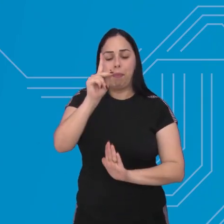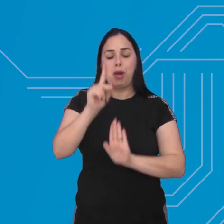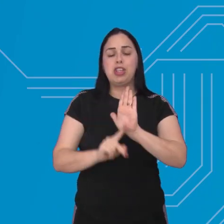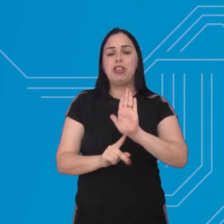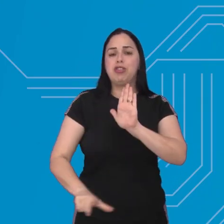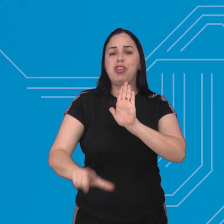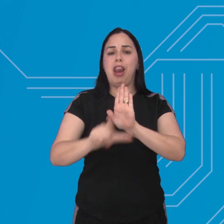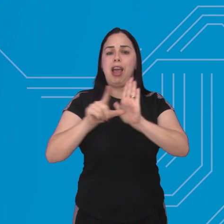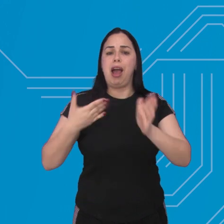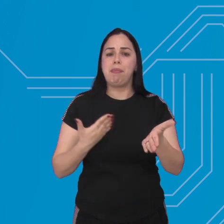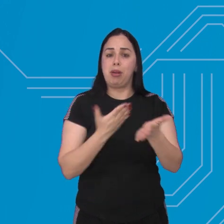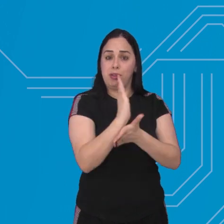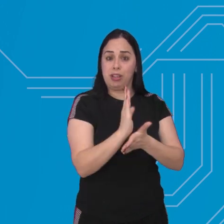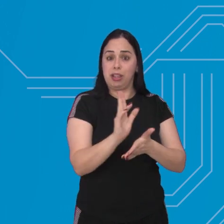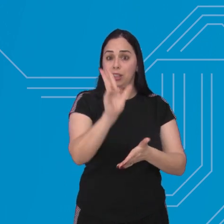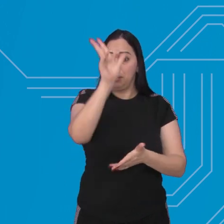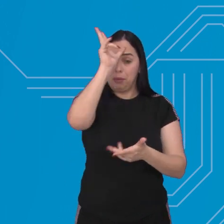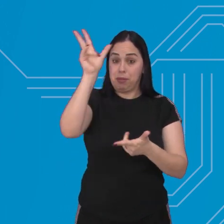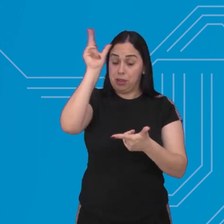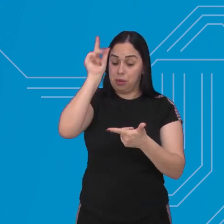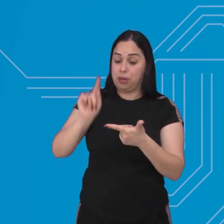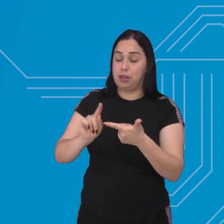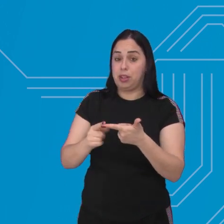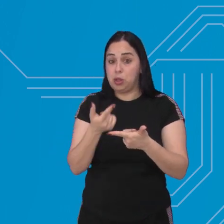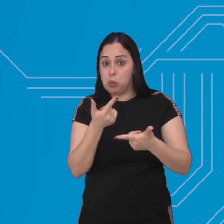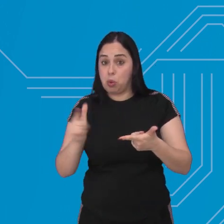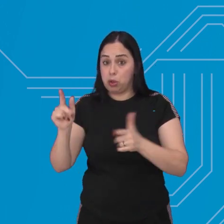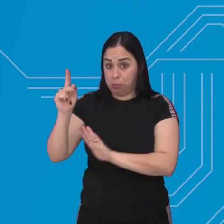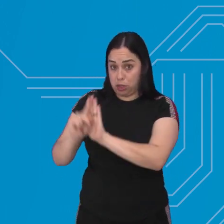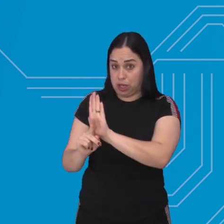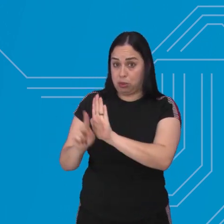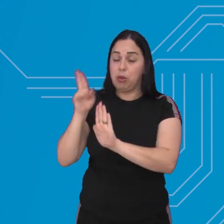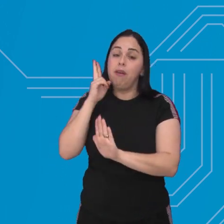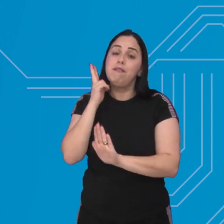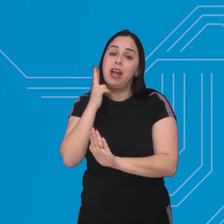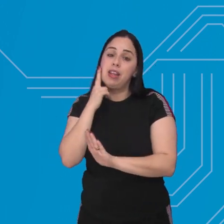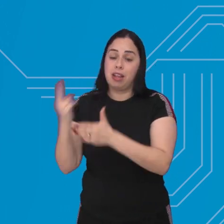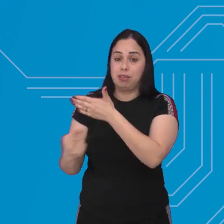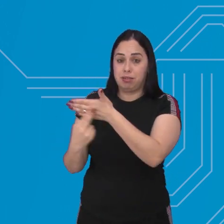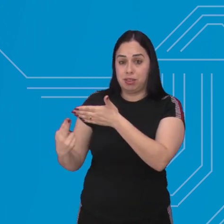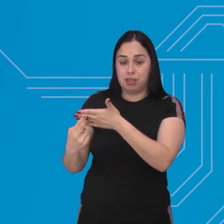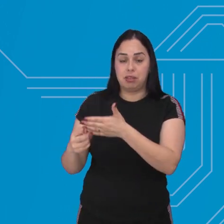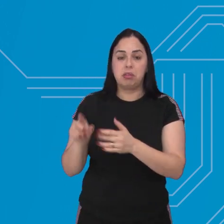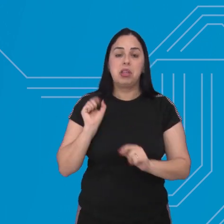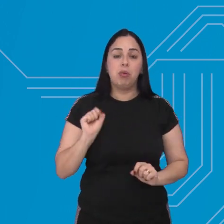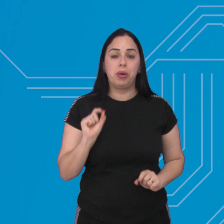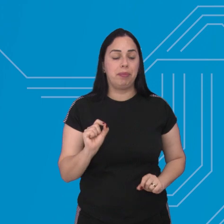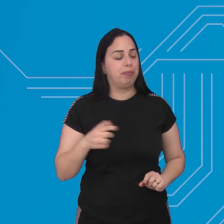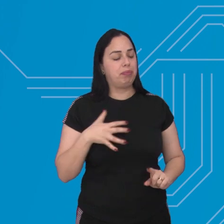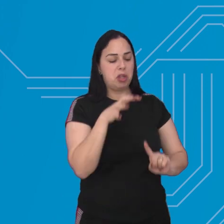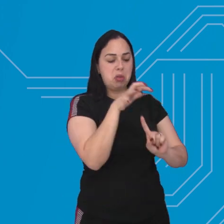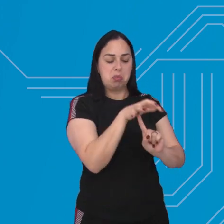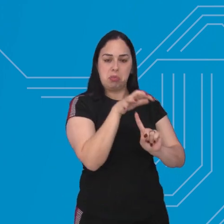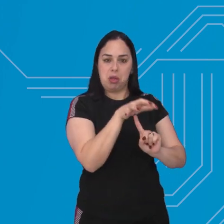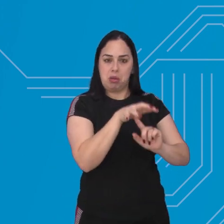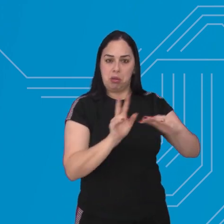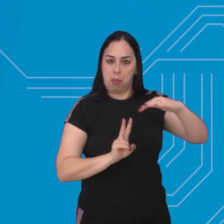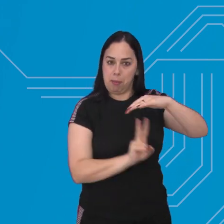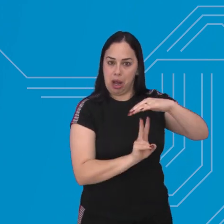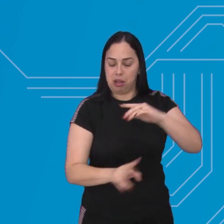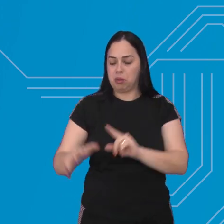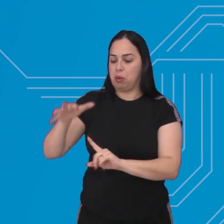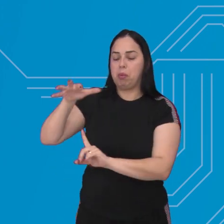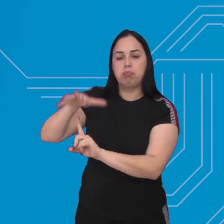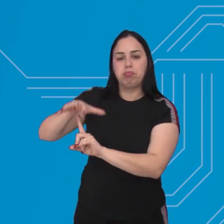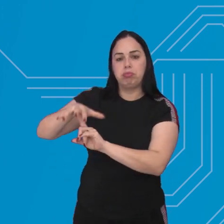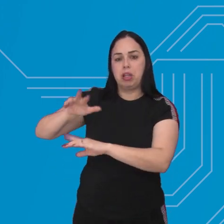Câmara aprovou 2 projetos, um do Executivo e outro do vereador Renato Santiago, que autorizam o uso dos quiosques do Banhado e